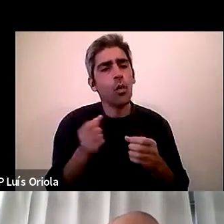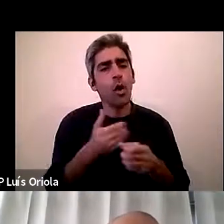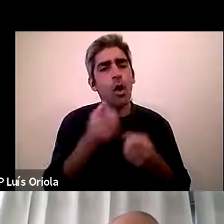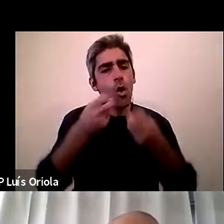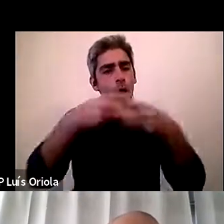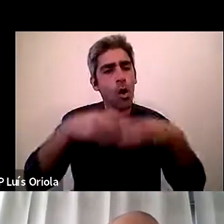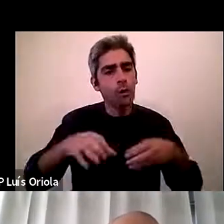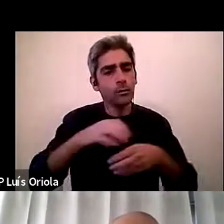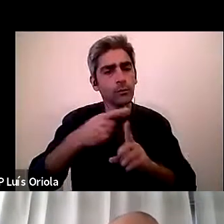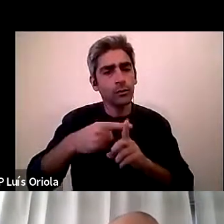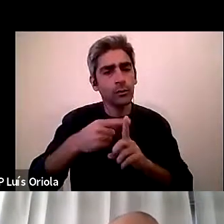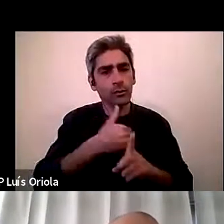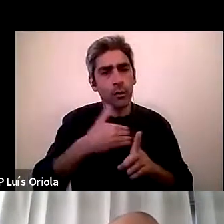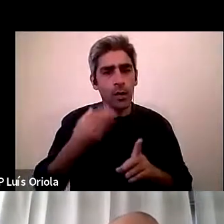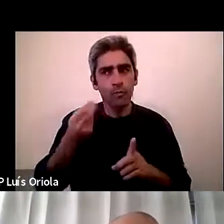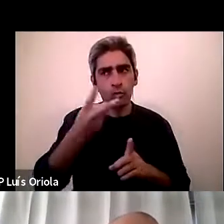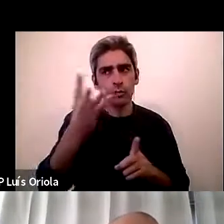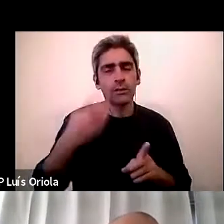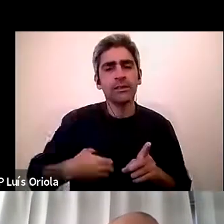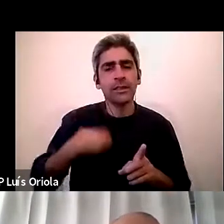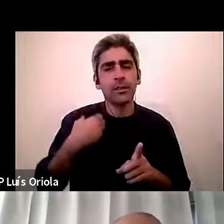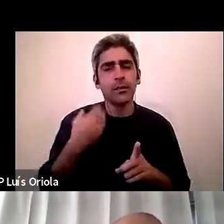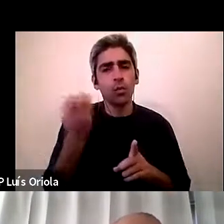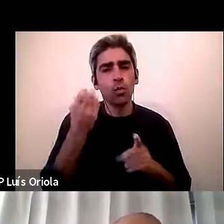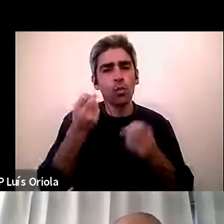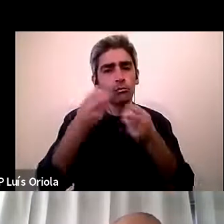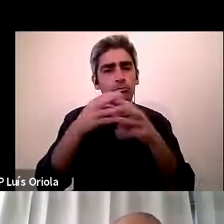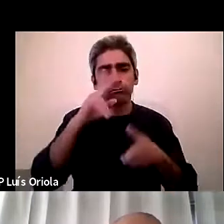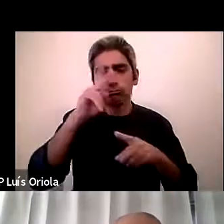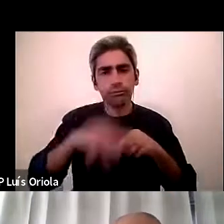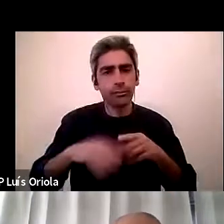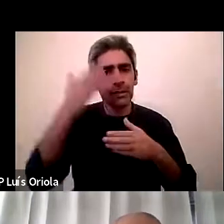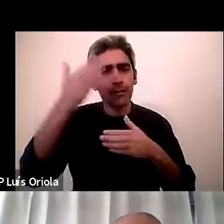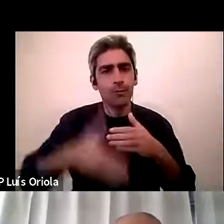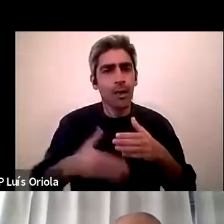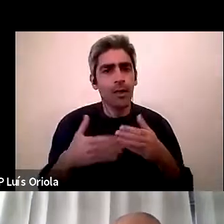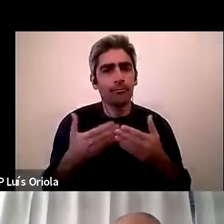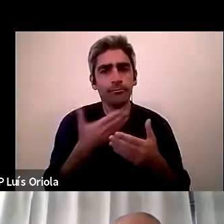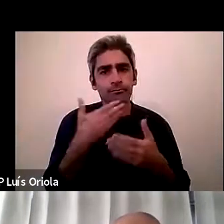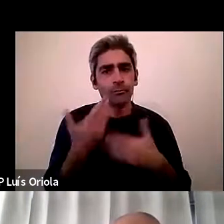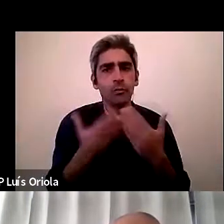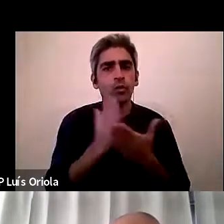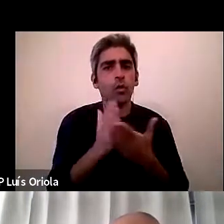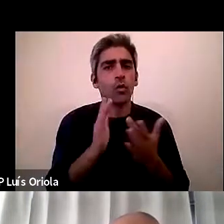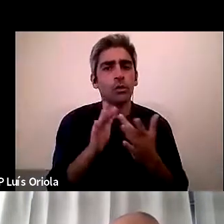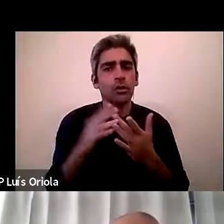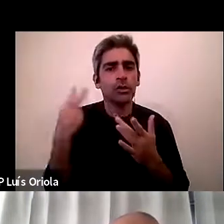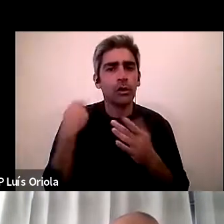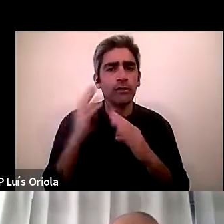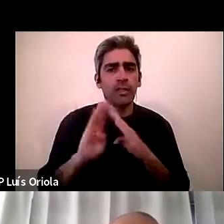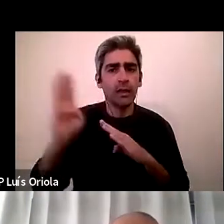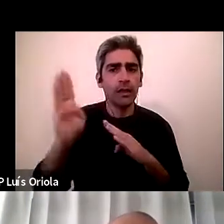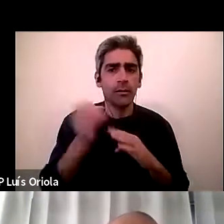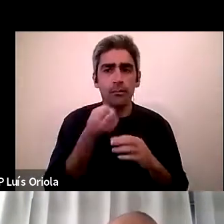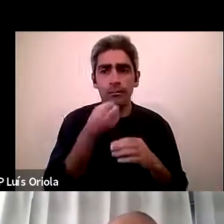Muitas pessoas sentiram e reportaram que sentiam que a cultura tinha sido interrompida, que de repente só contactavam com as chefias diretas e